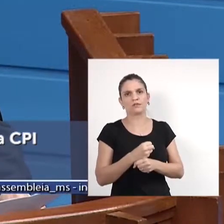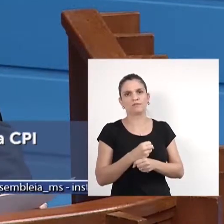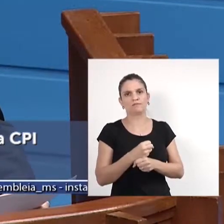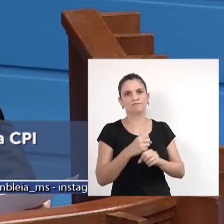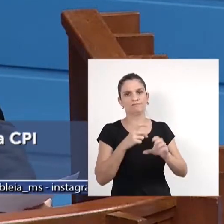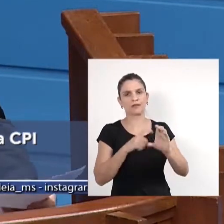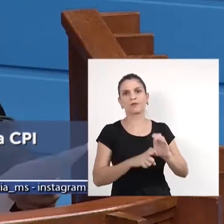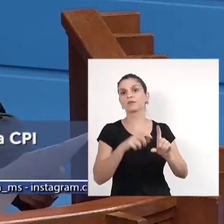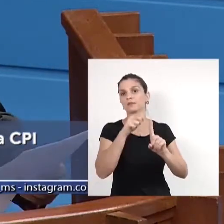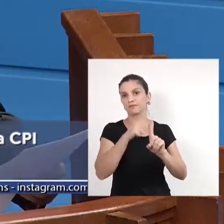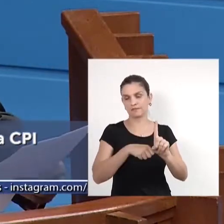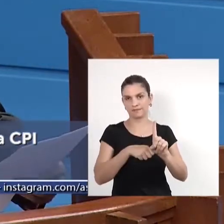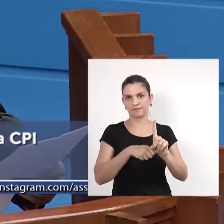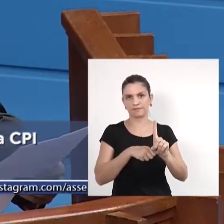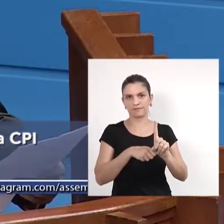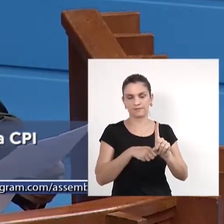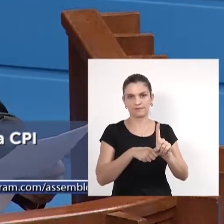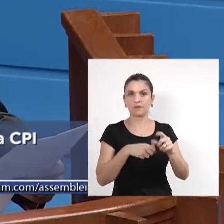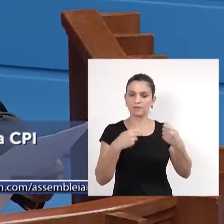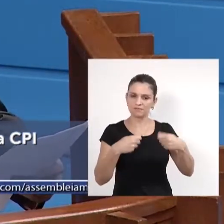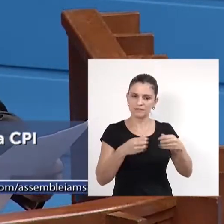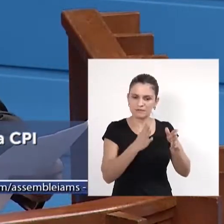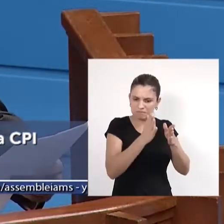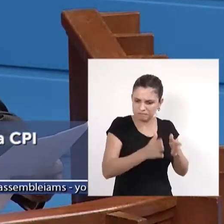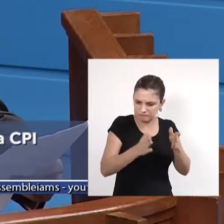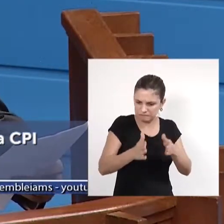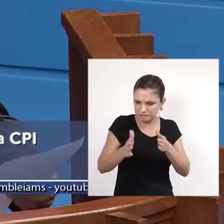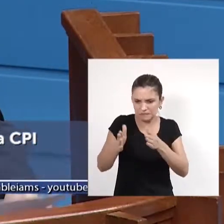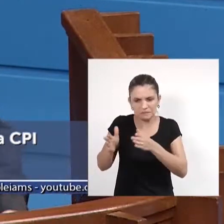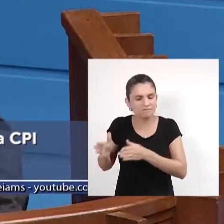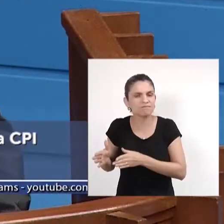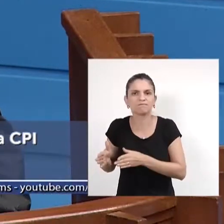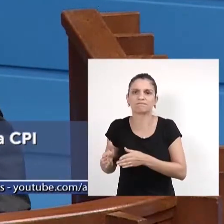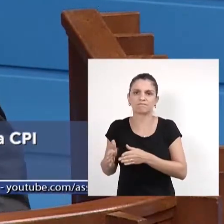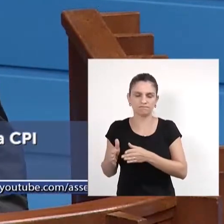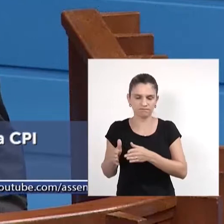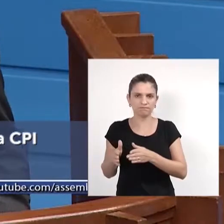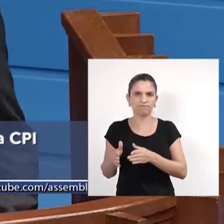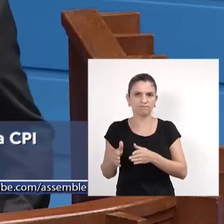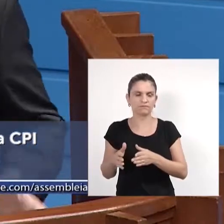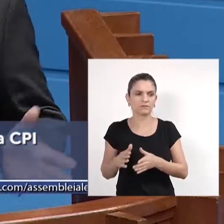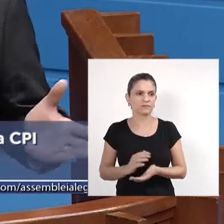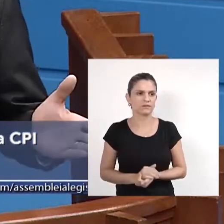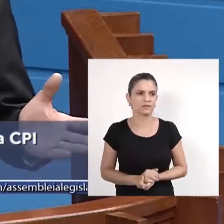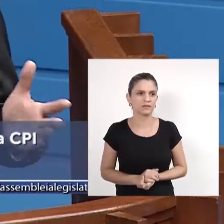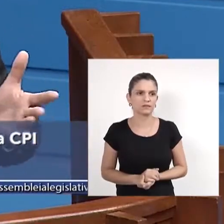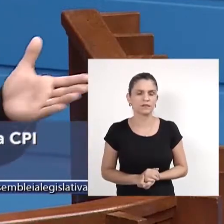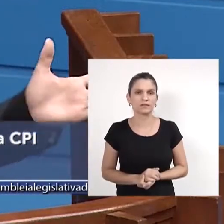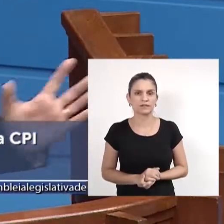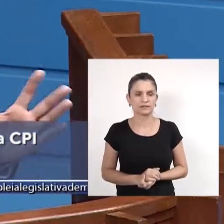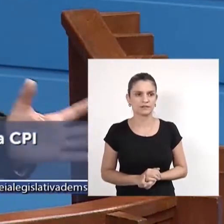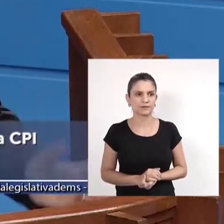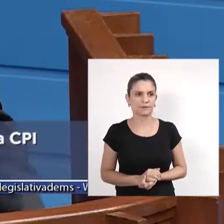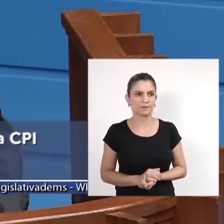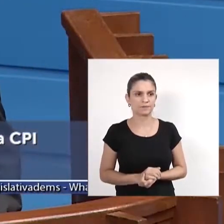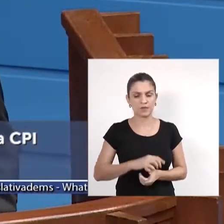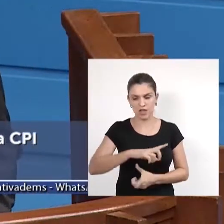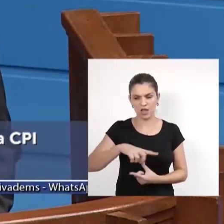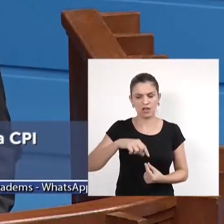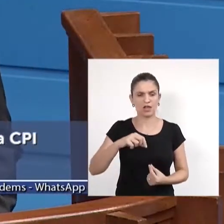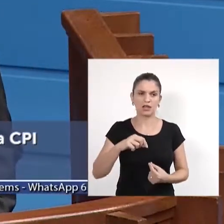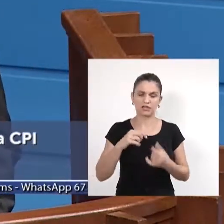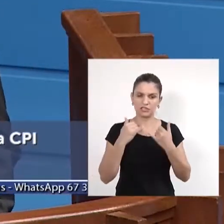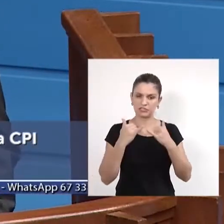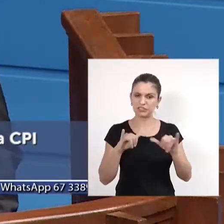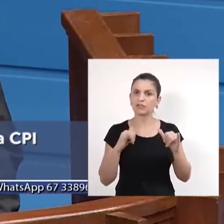ser individualizado, porque a pessoa fez um parcelamento, por exemplo, né? A Energisa diz que pode fazer o